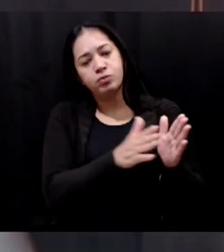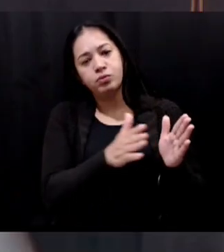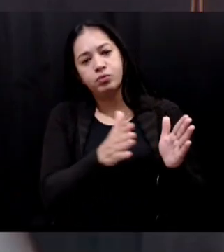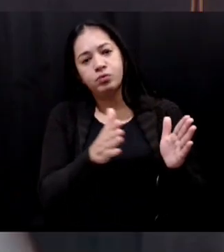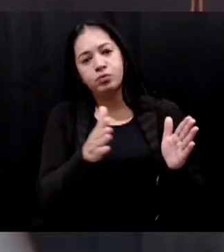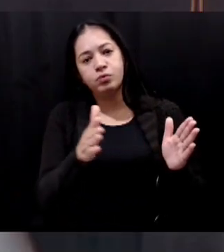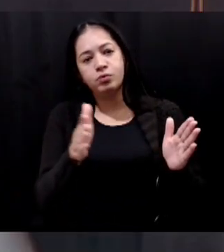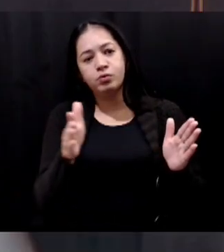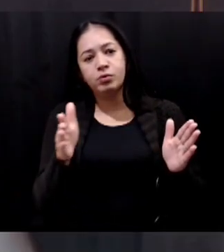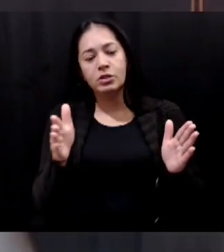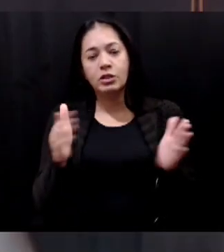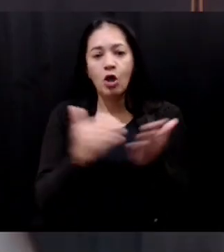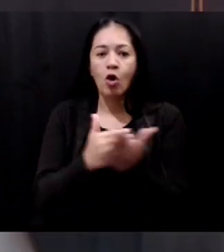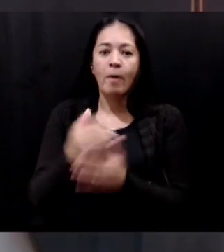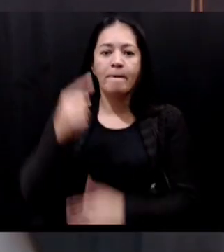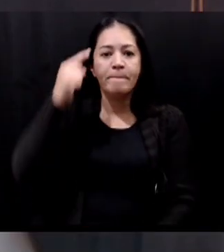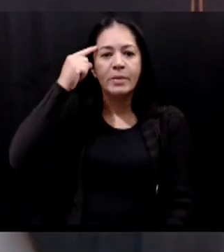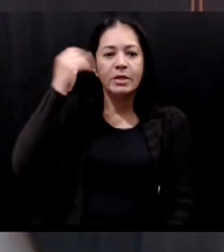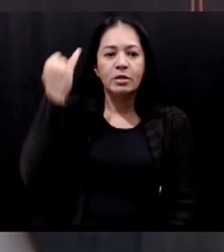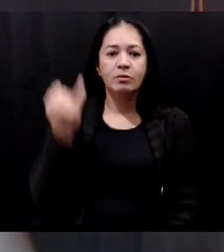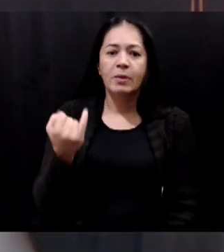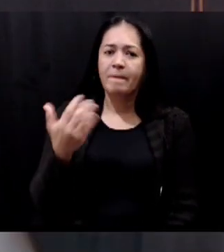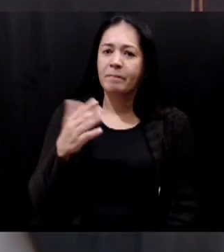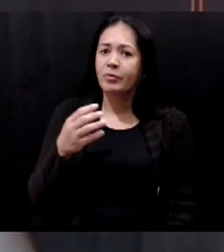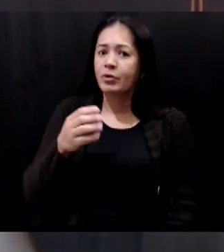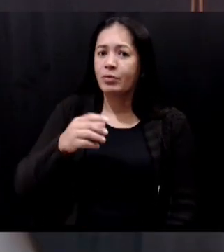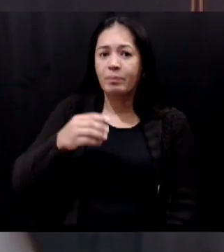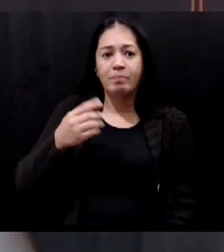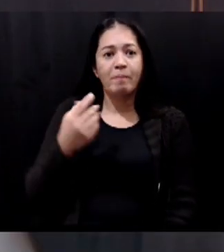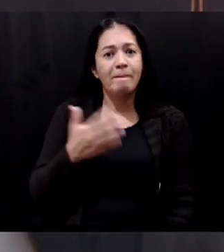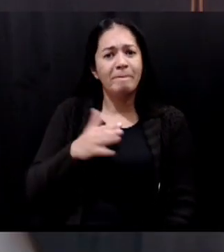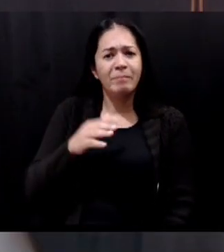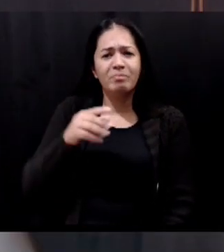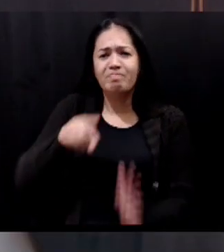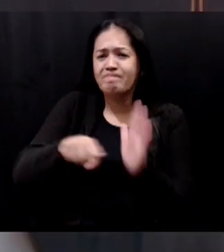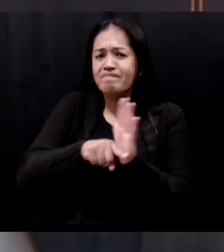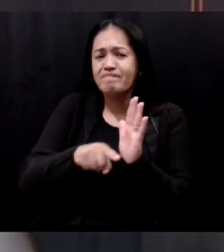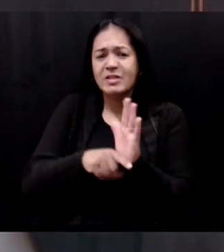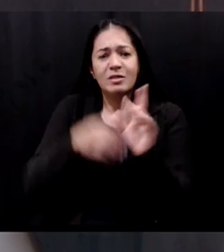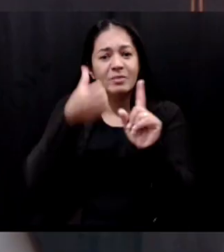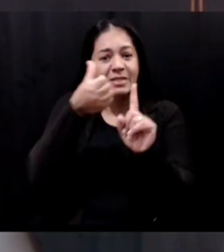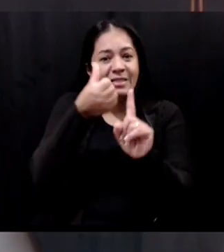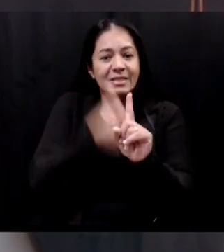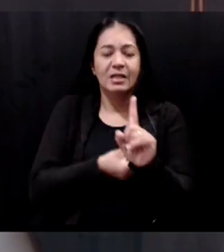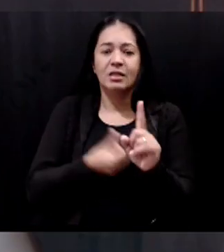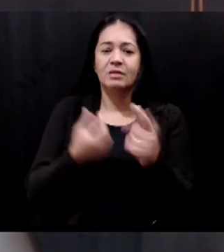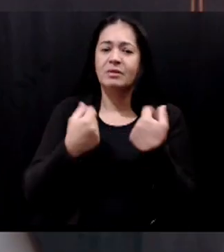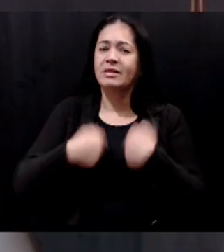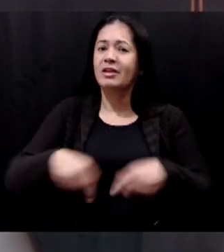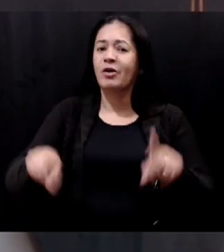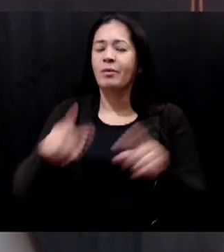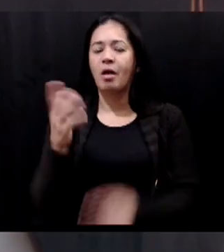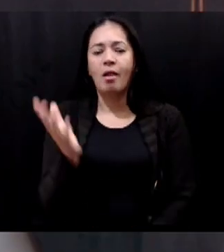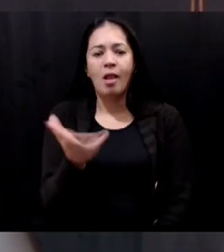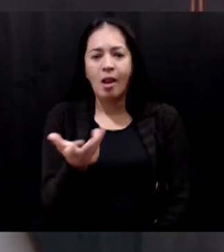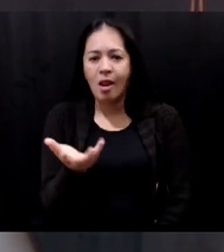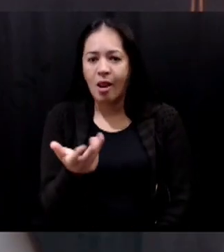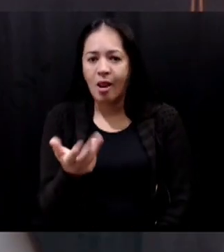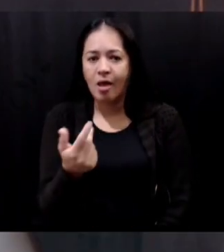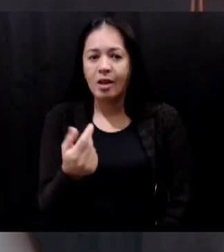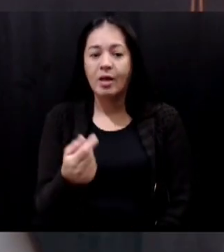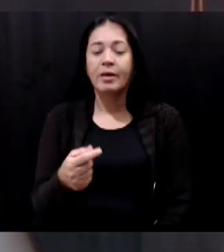no mínimo, 6 meses, tá? Então, assim, tem que ter essa mente, não tenha pressa e leve em consideração que todas